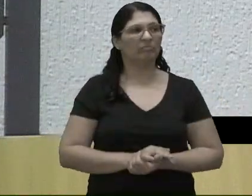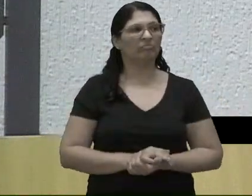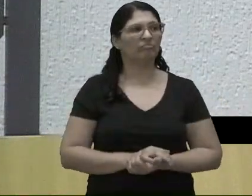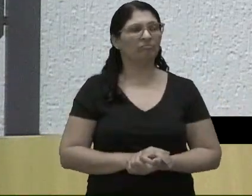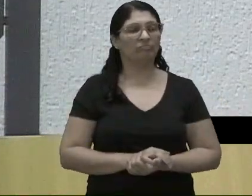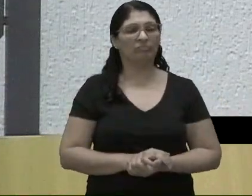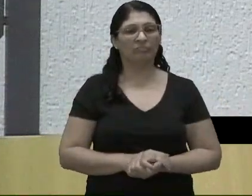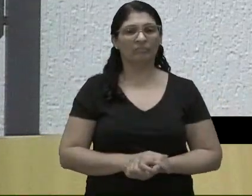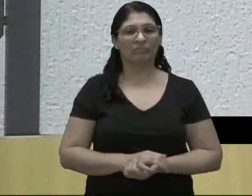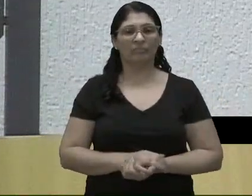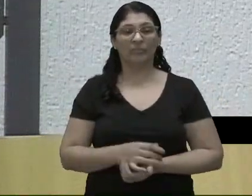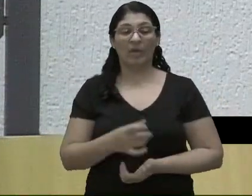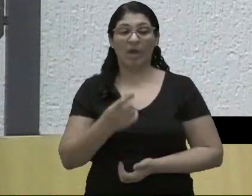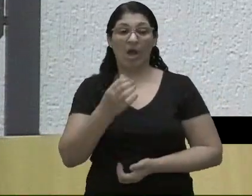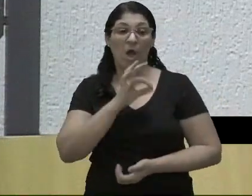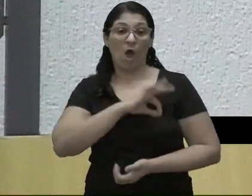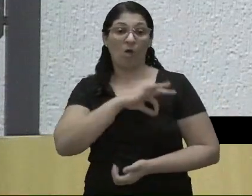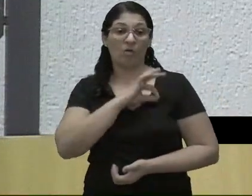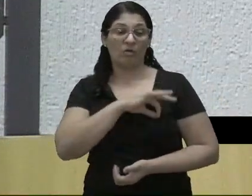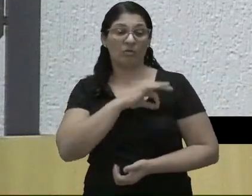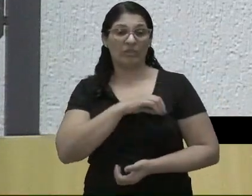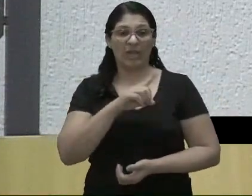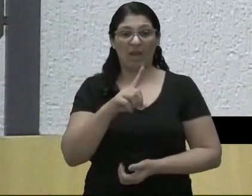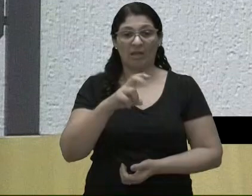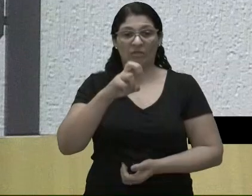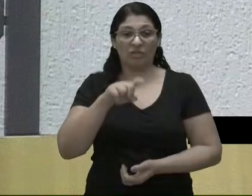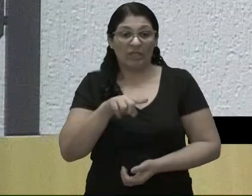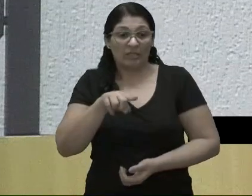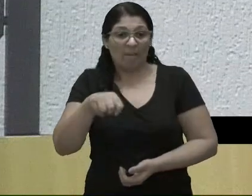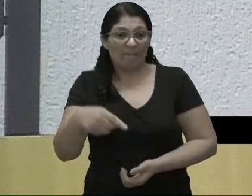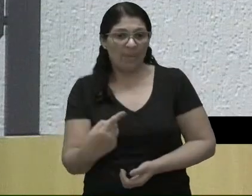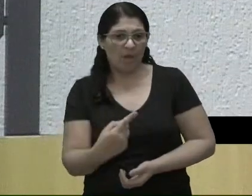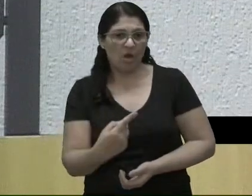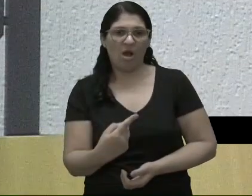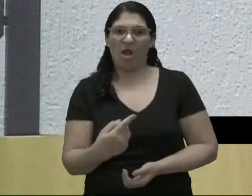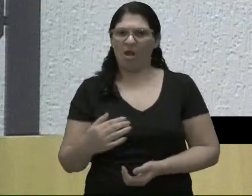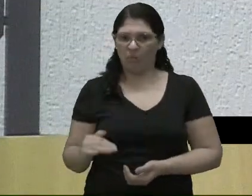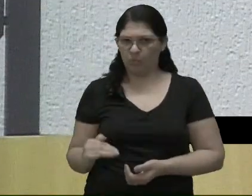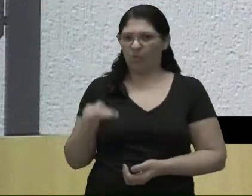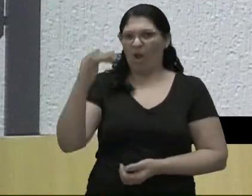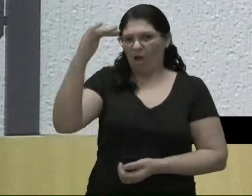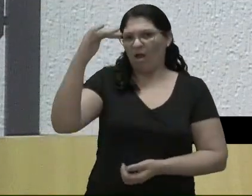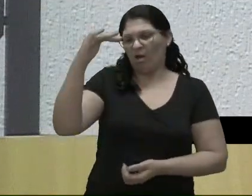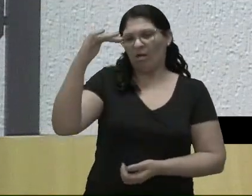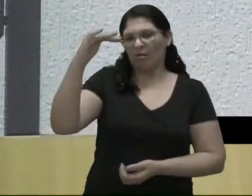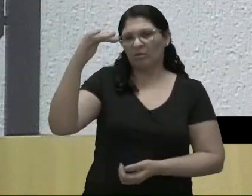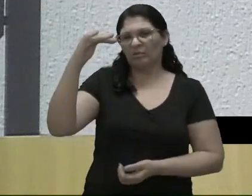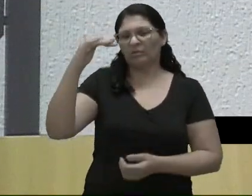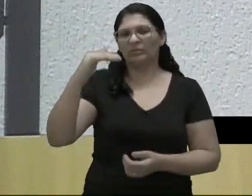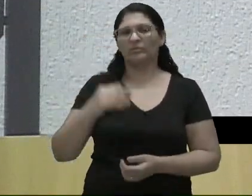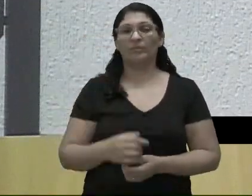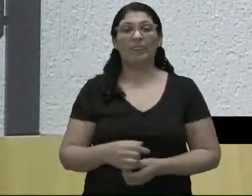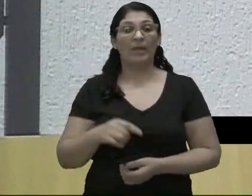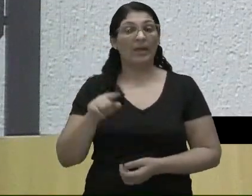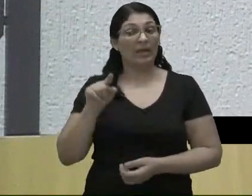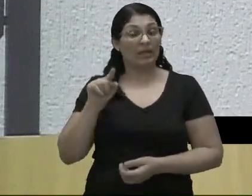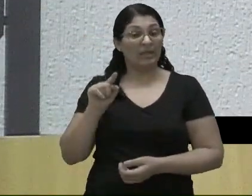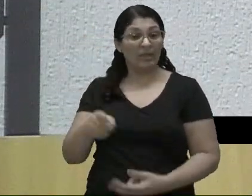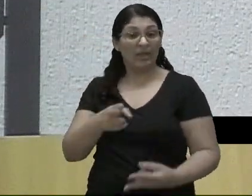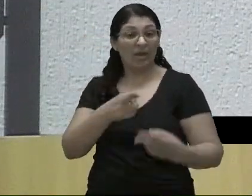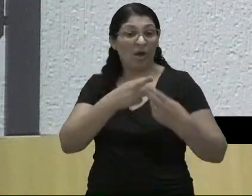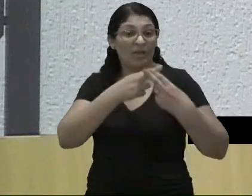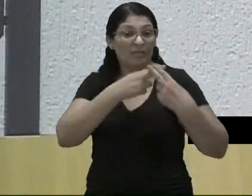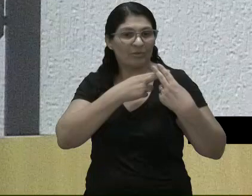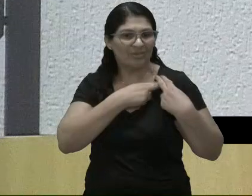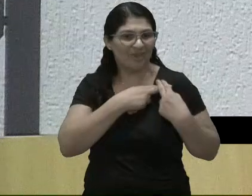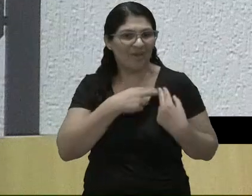Um salário significativo, na ordem de 15 mil reais, fala dele, né? Só que ele é o responsável técnico, que eu entendo